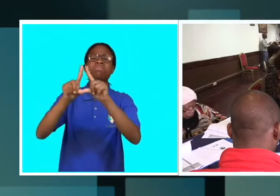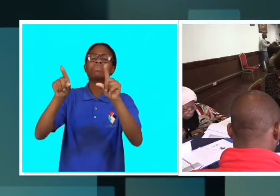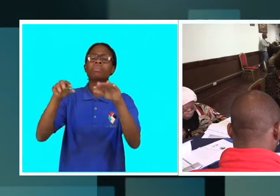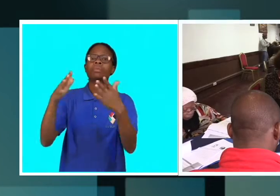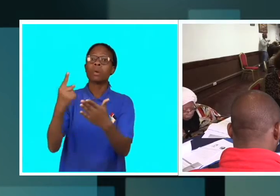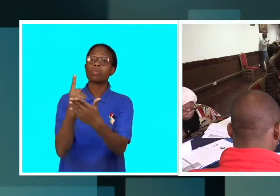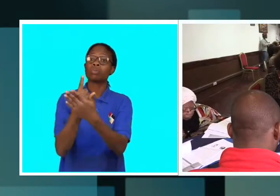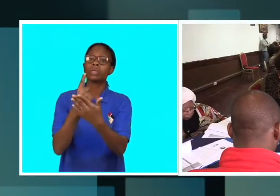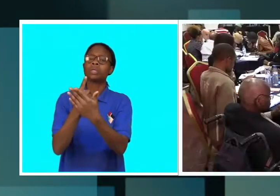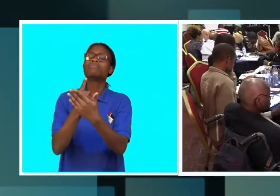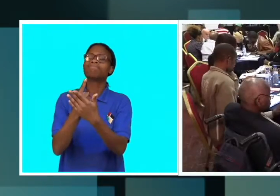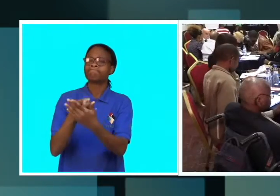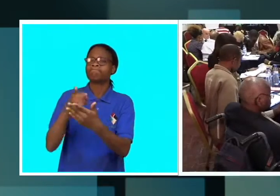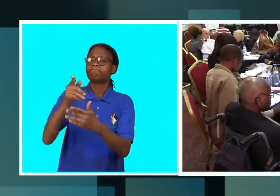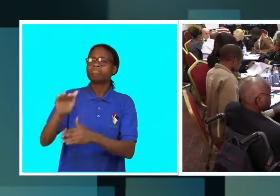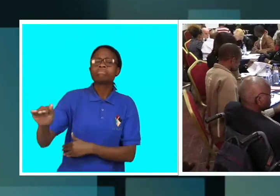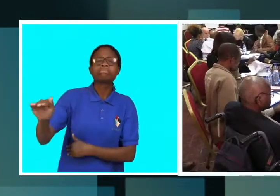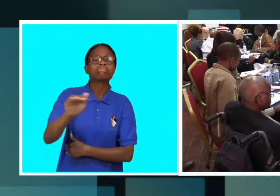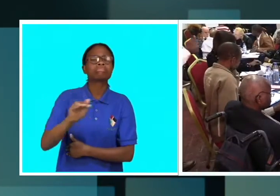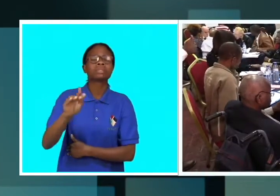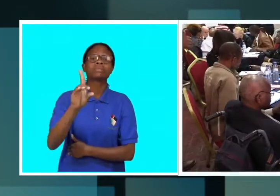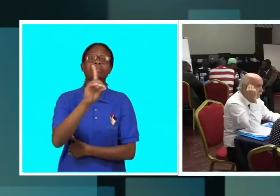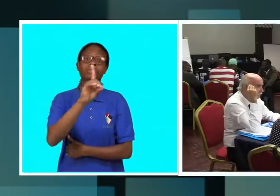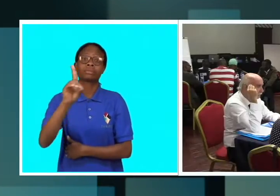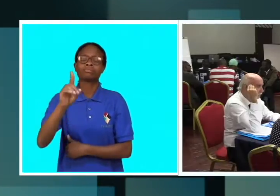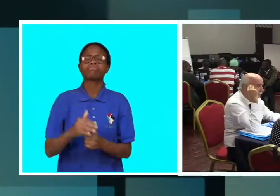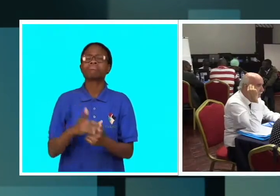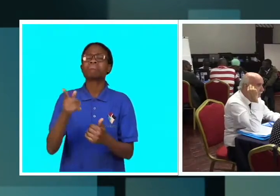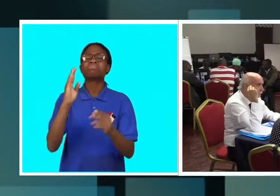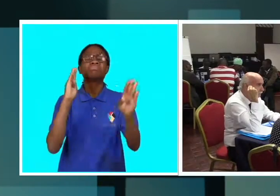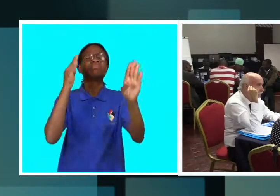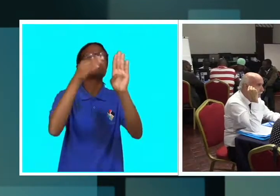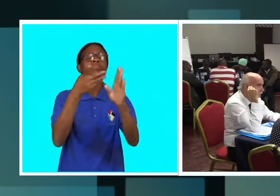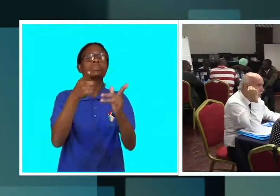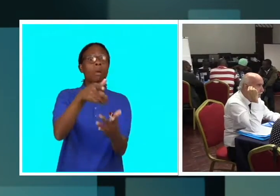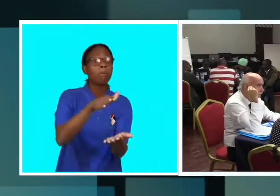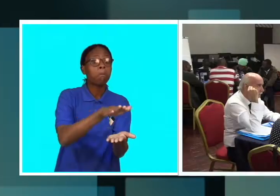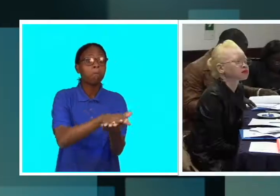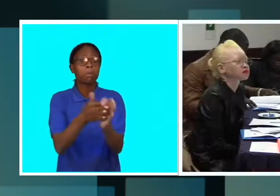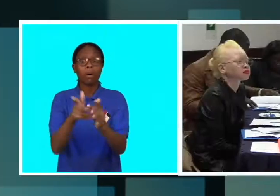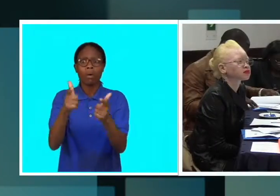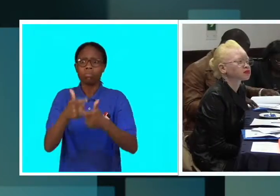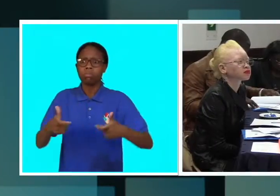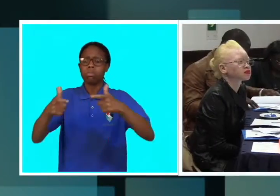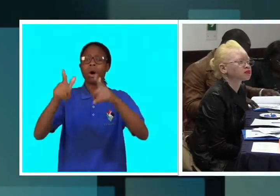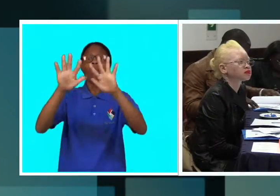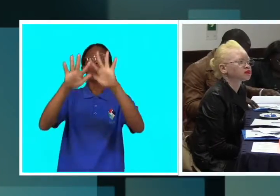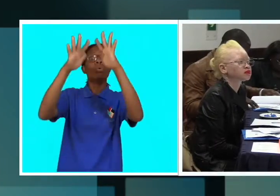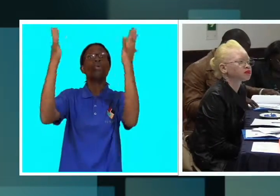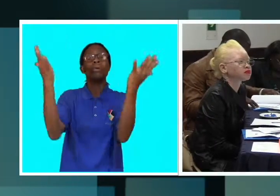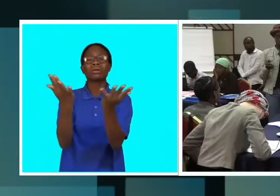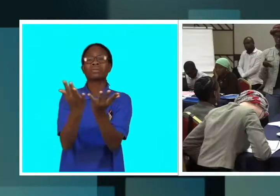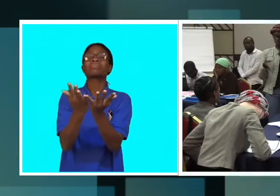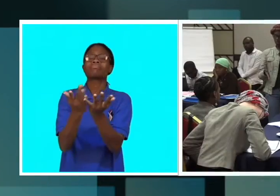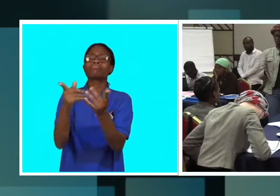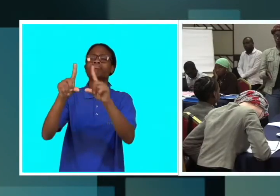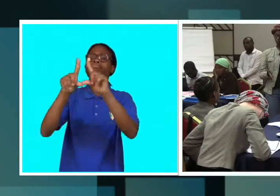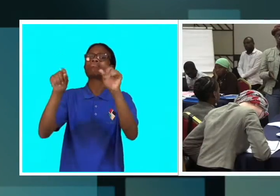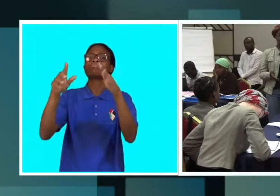a primeira oficina de auscultação da sociedade civil sobre as prioridades na área da deficiência.